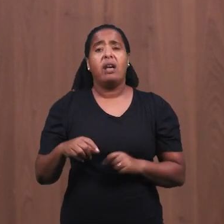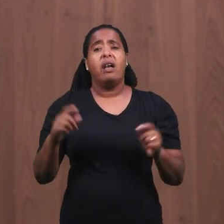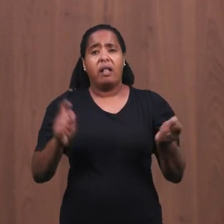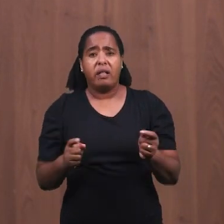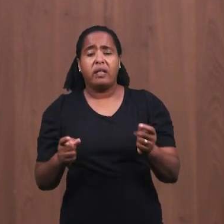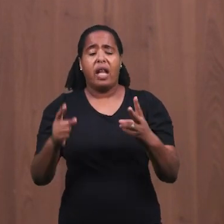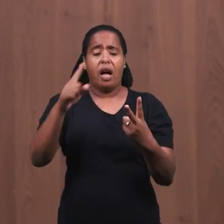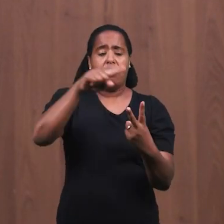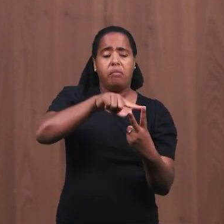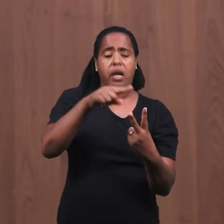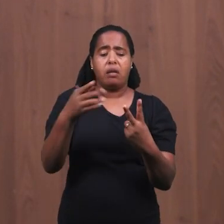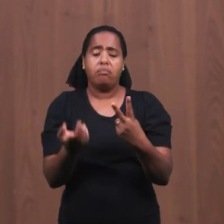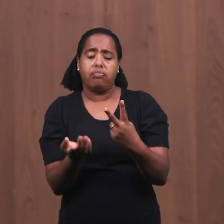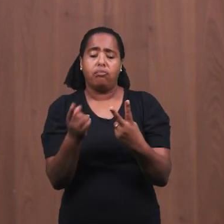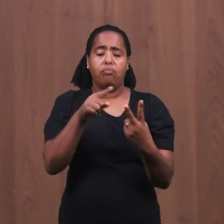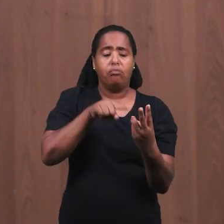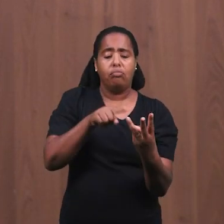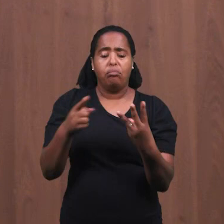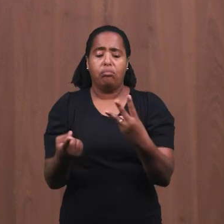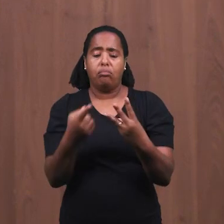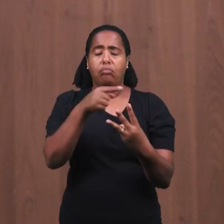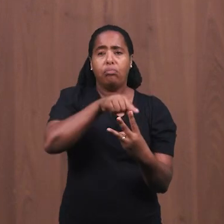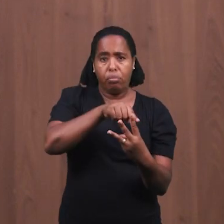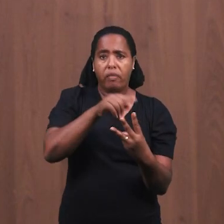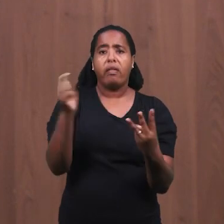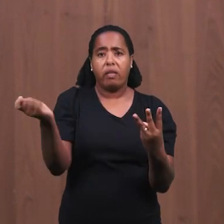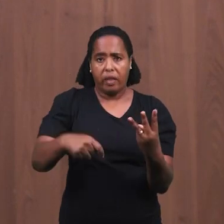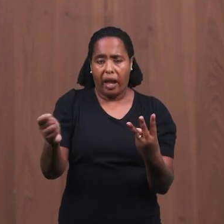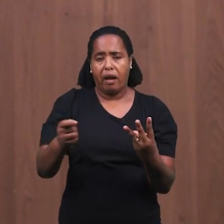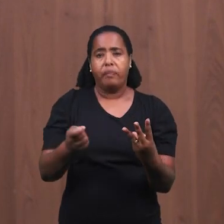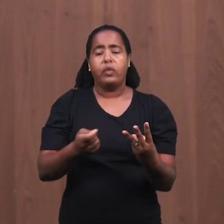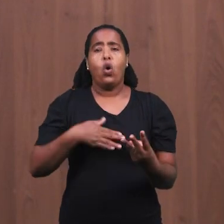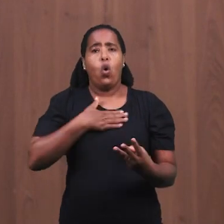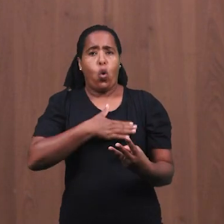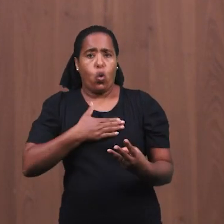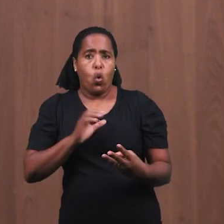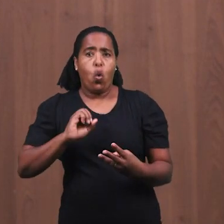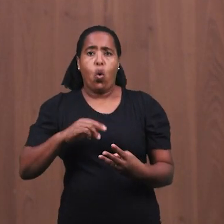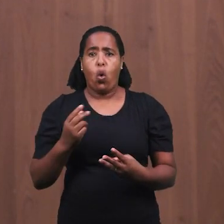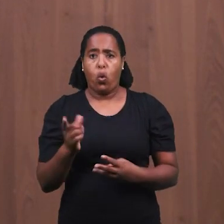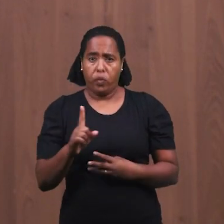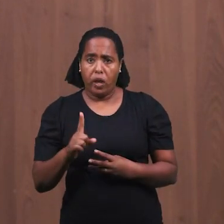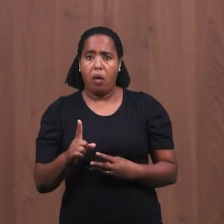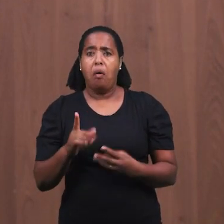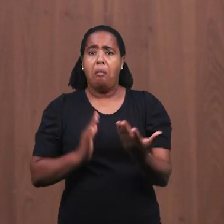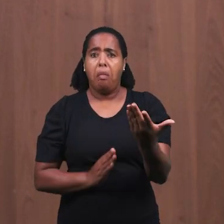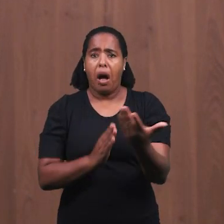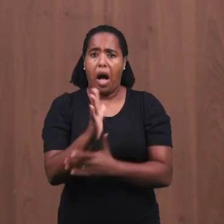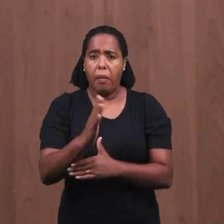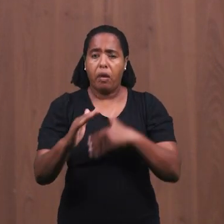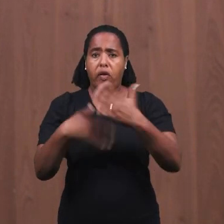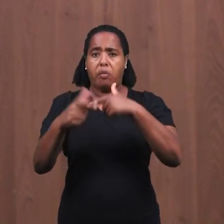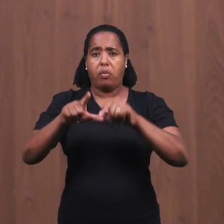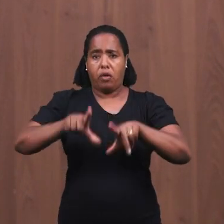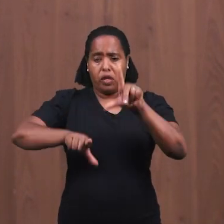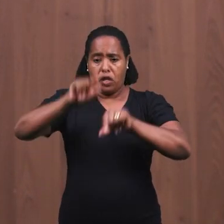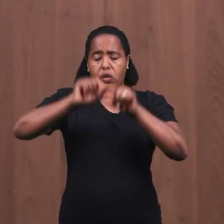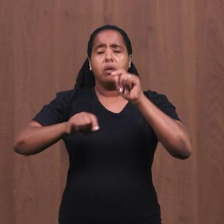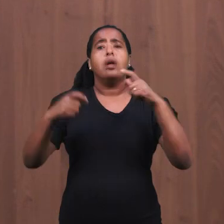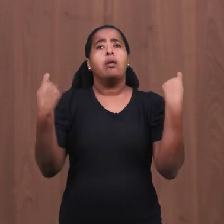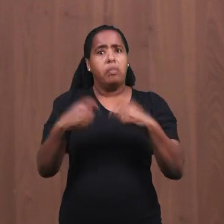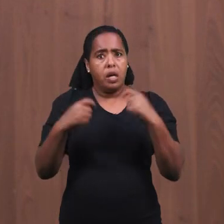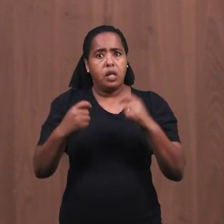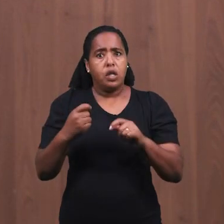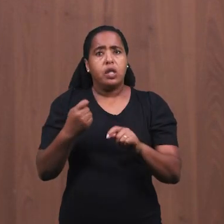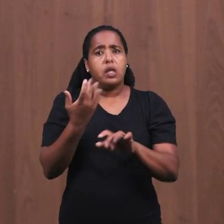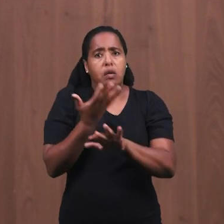intercalar com qual disciplina? Gostando ou não, para ser aprovado no processo seletivo, será necessário estudar